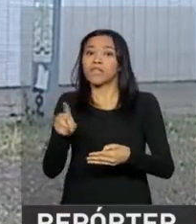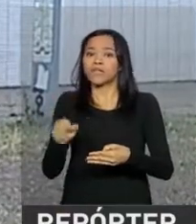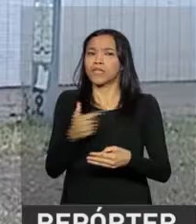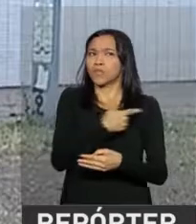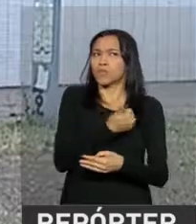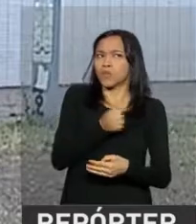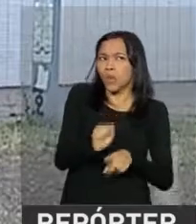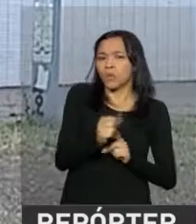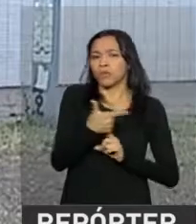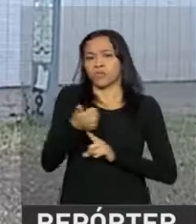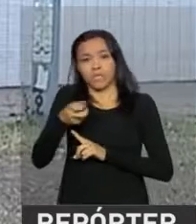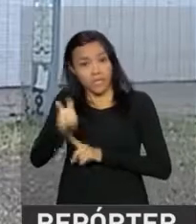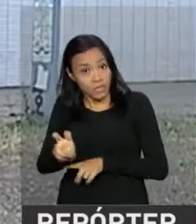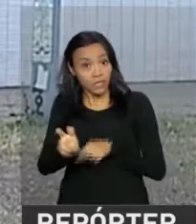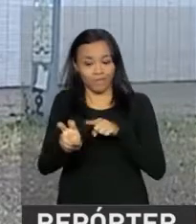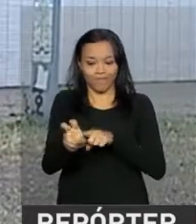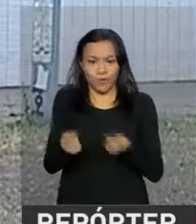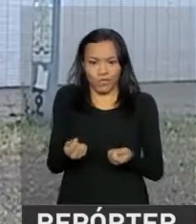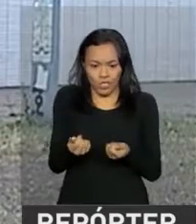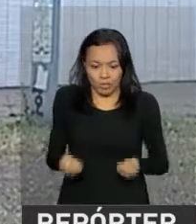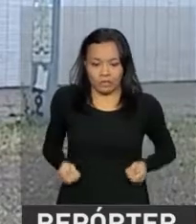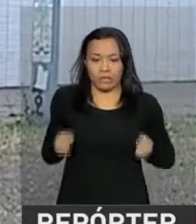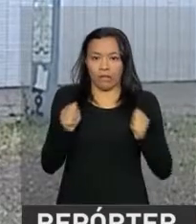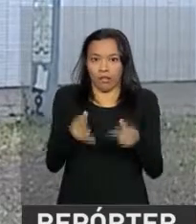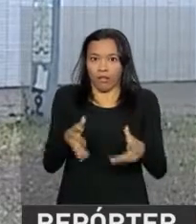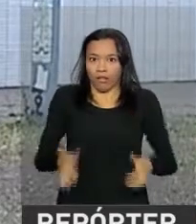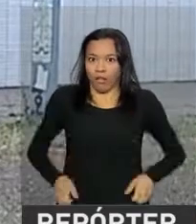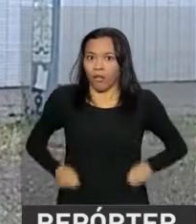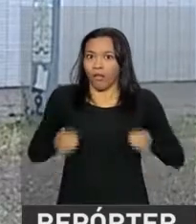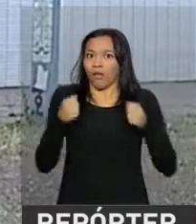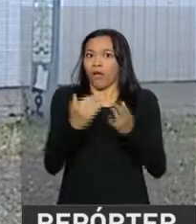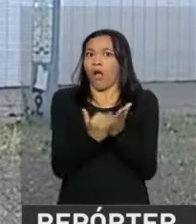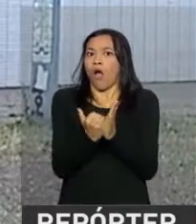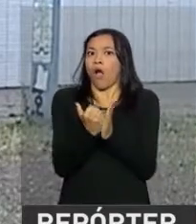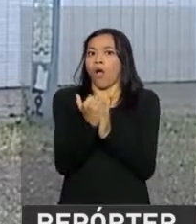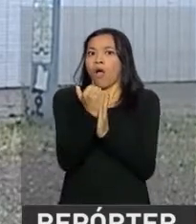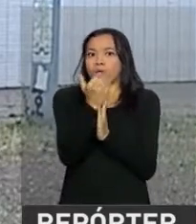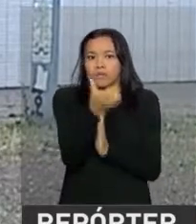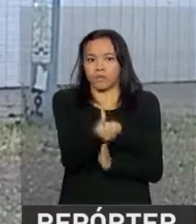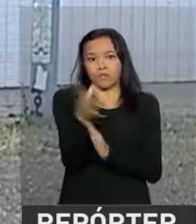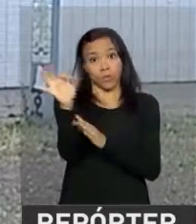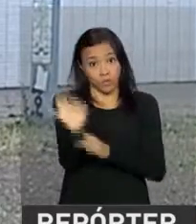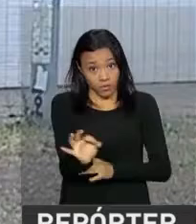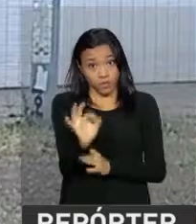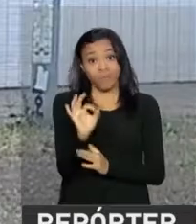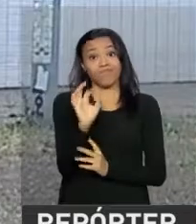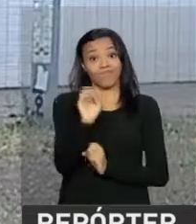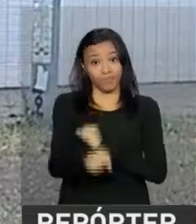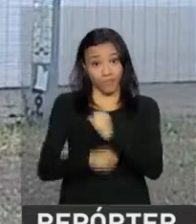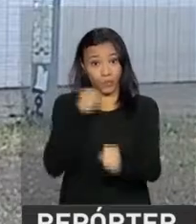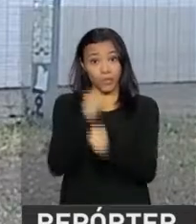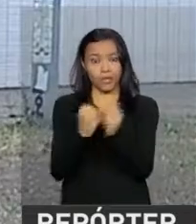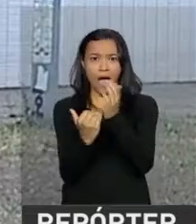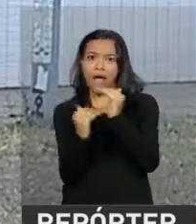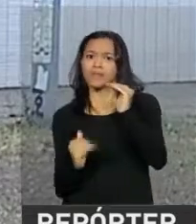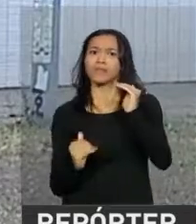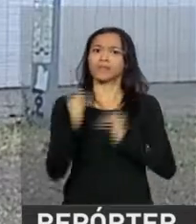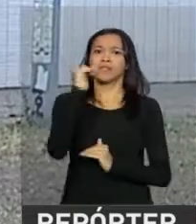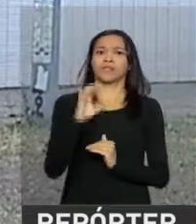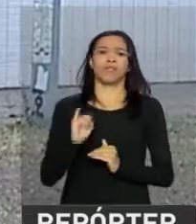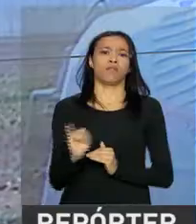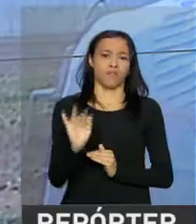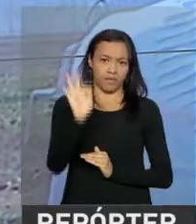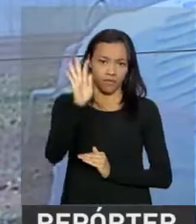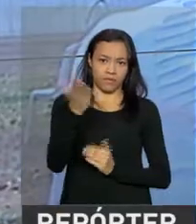e de 2015, os gastos públicos aumentaram em média 6% ao ano acima da inflação.